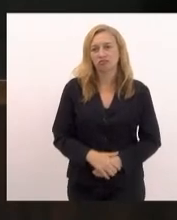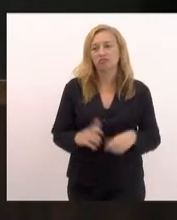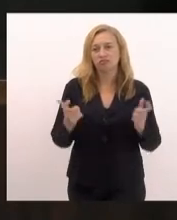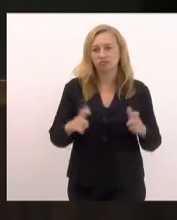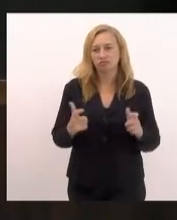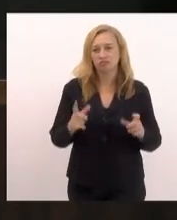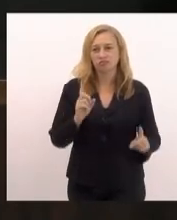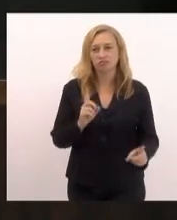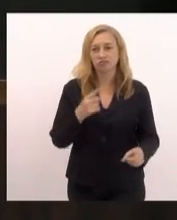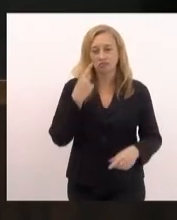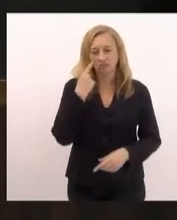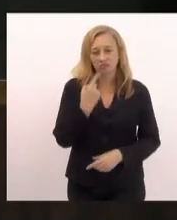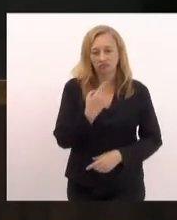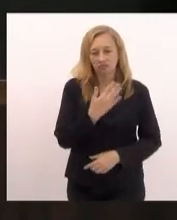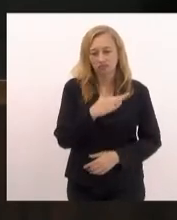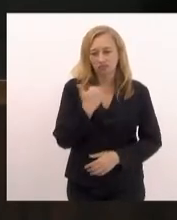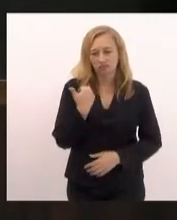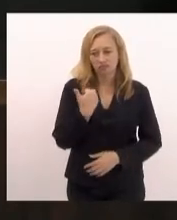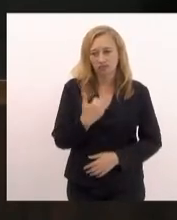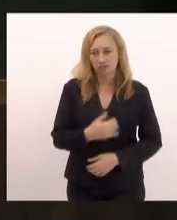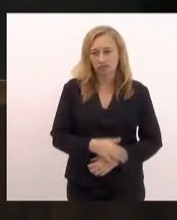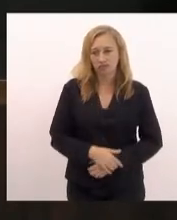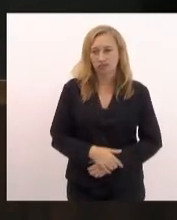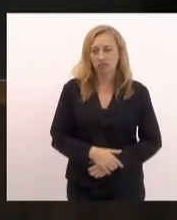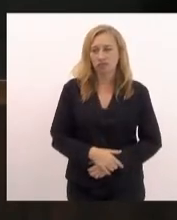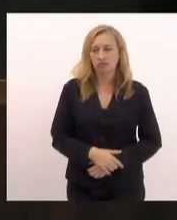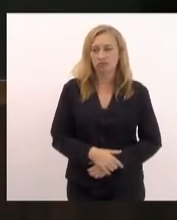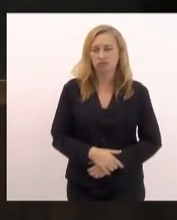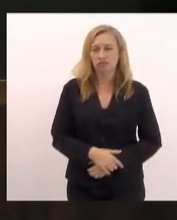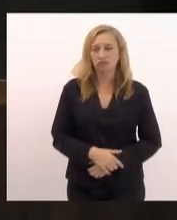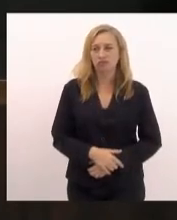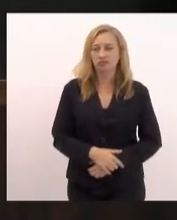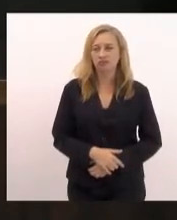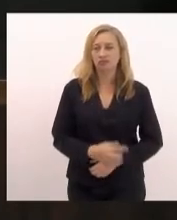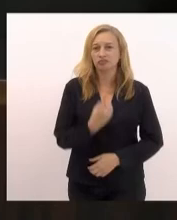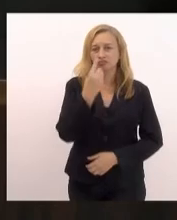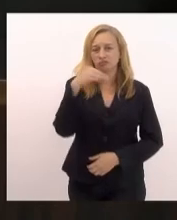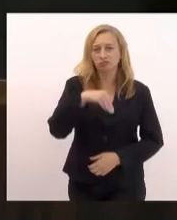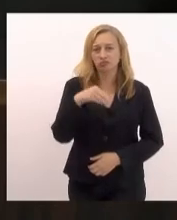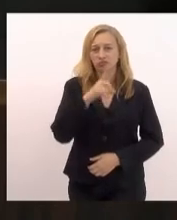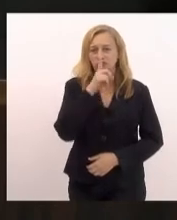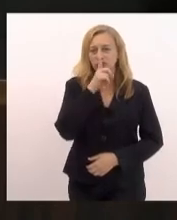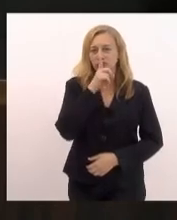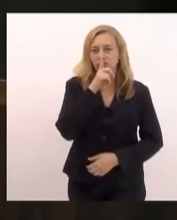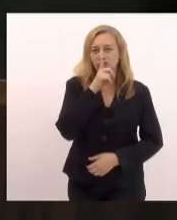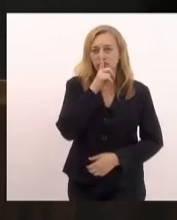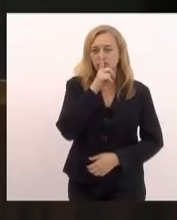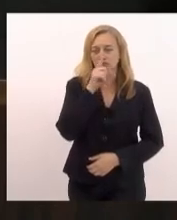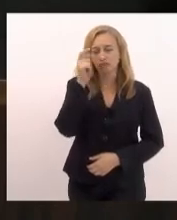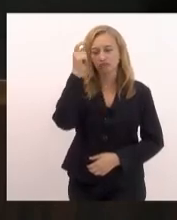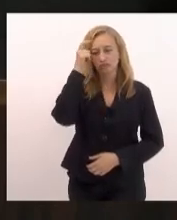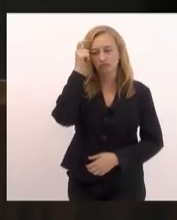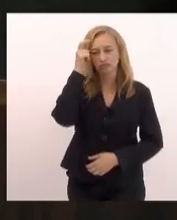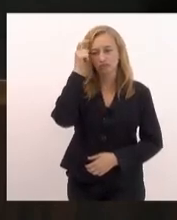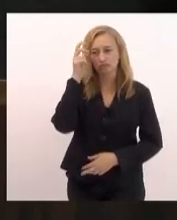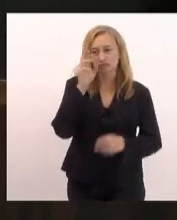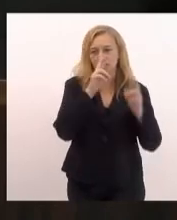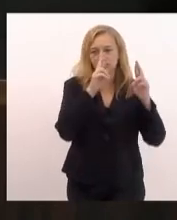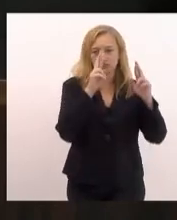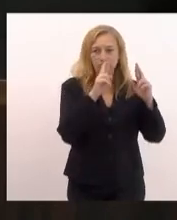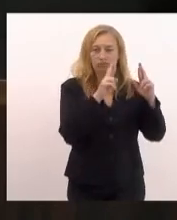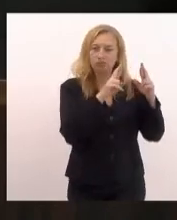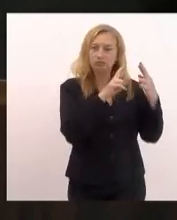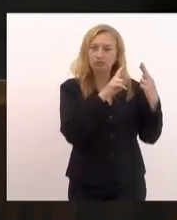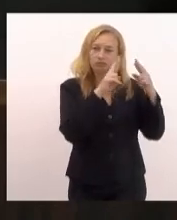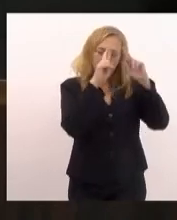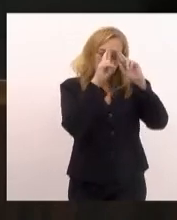No lugar disso, encontrou a morte. Vamos fazer esse minuto de silêncio em sua memória e em respeito à sua família e